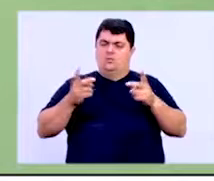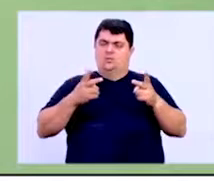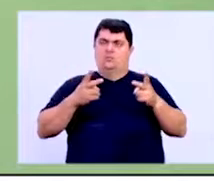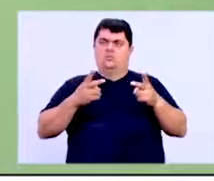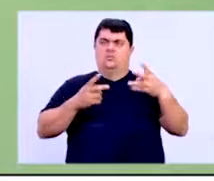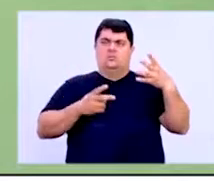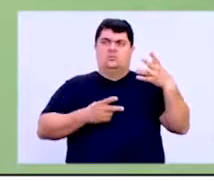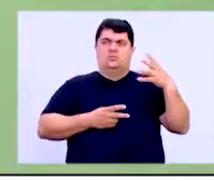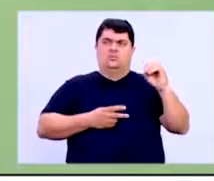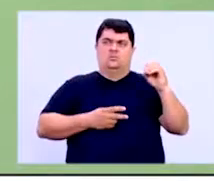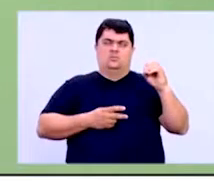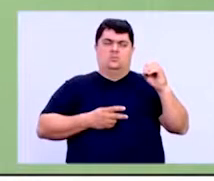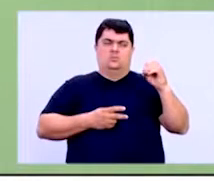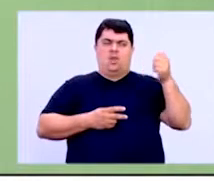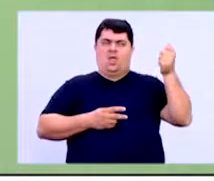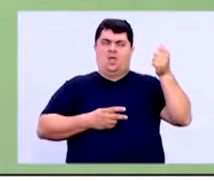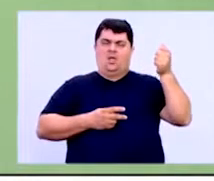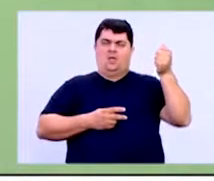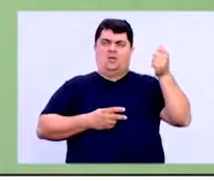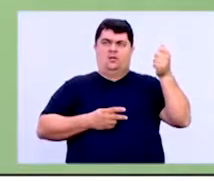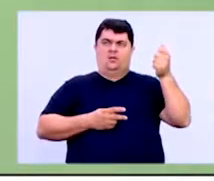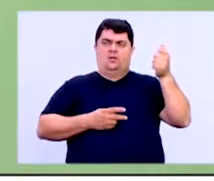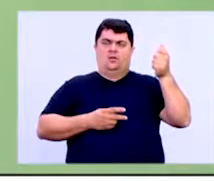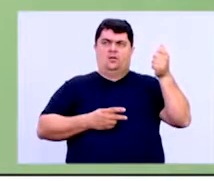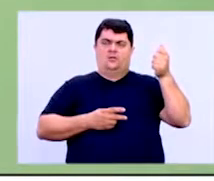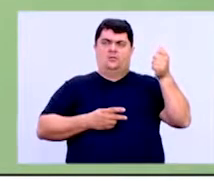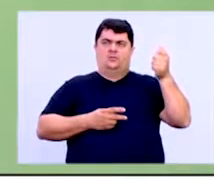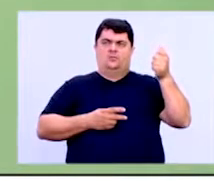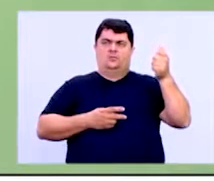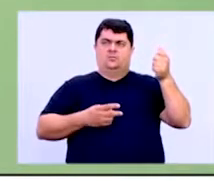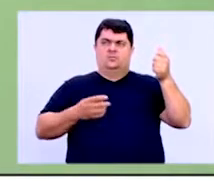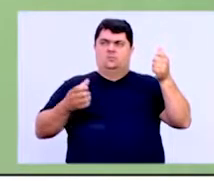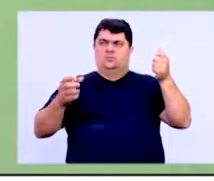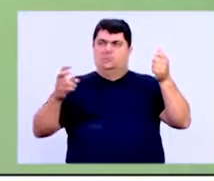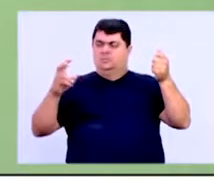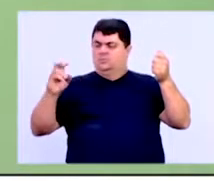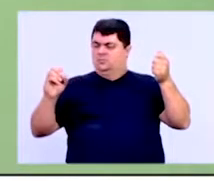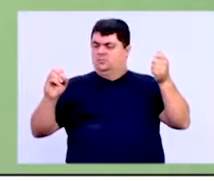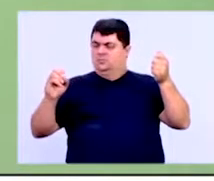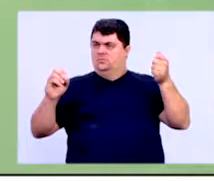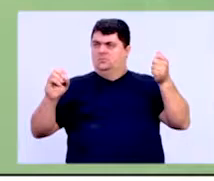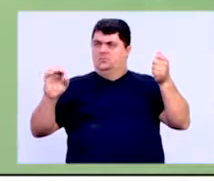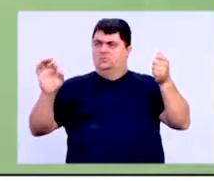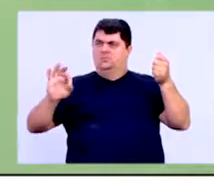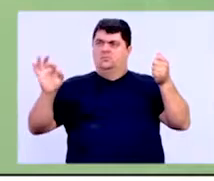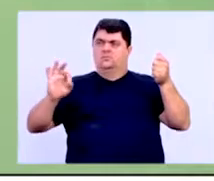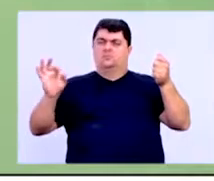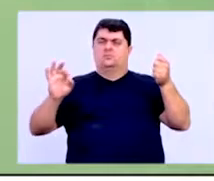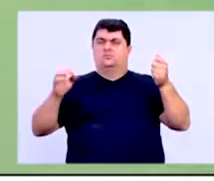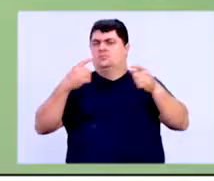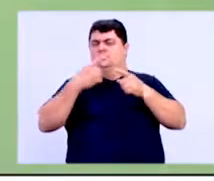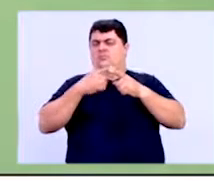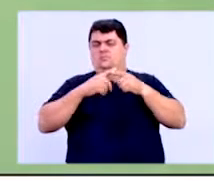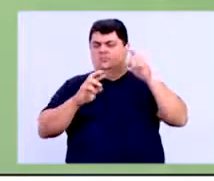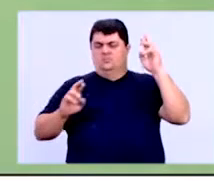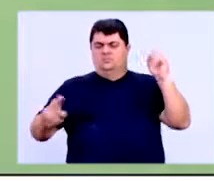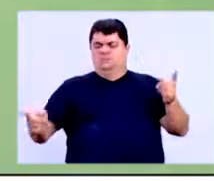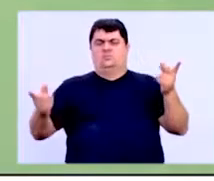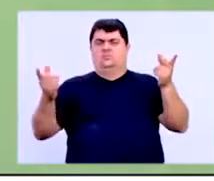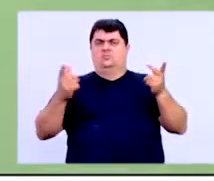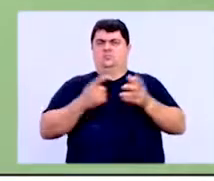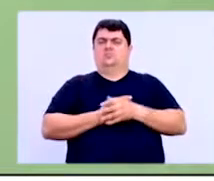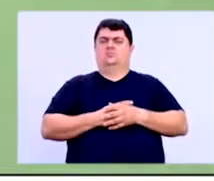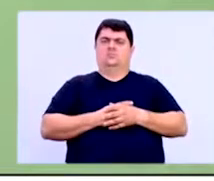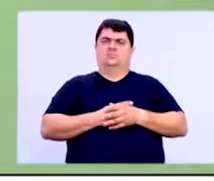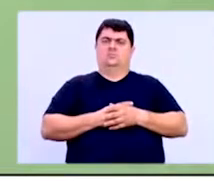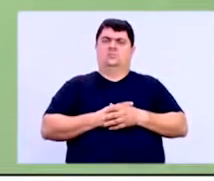aqui, ó, 40% em cima de venda. E aqui, 50%, né? Calma,